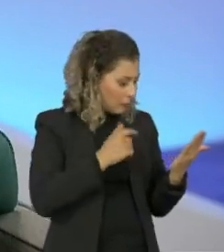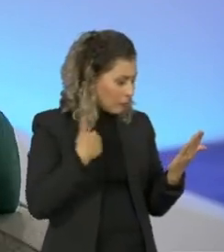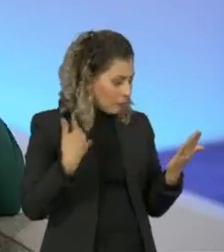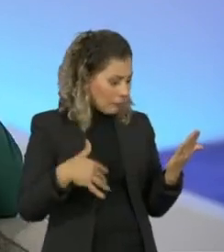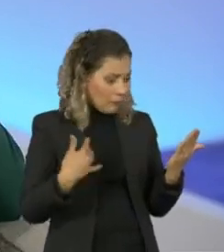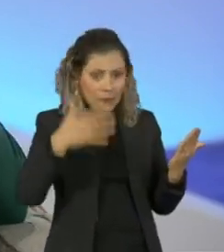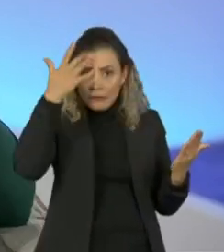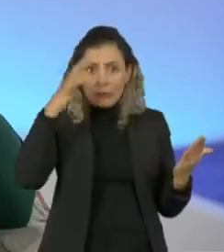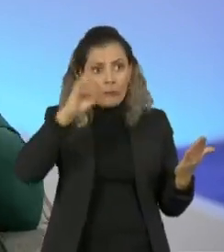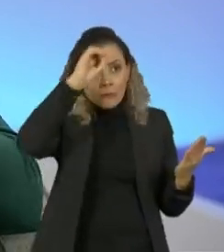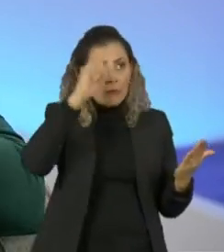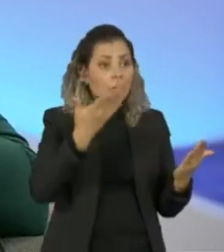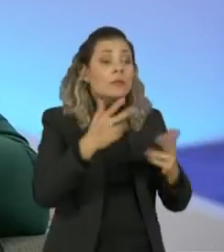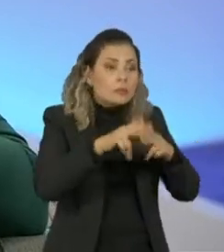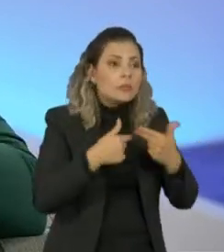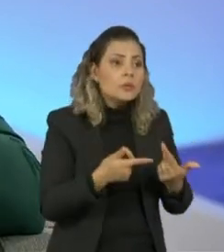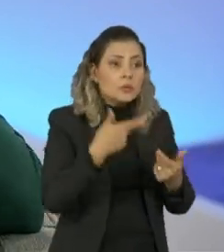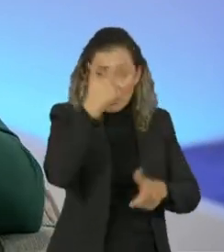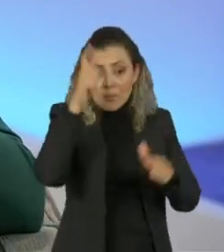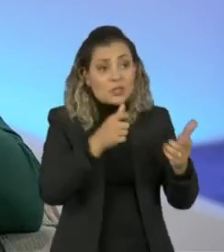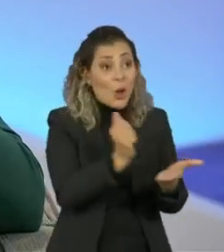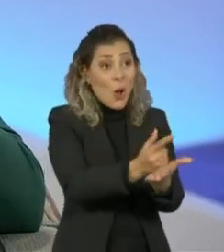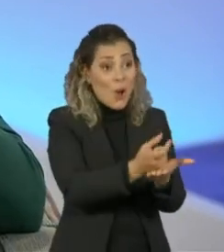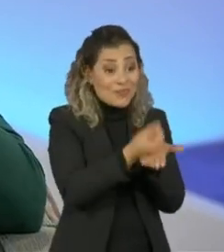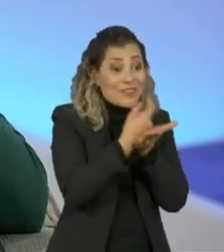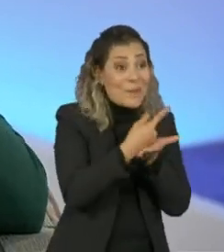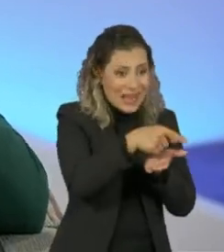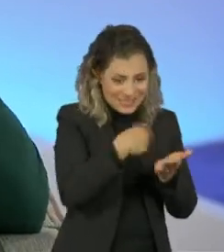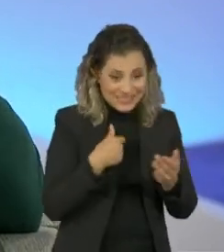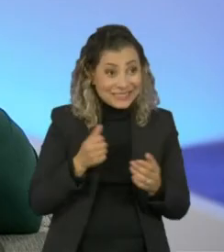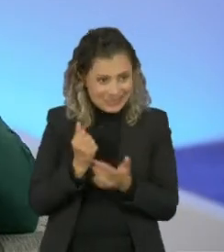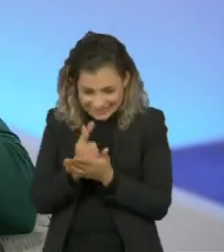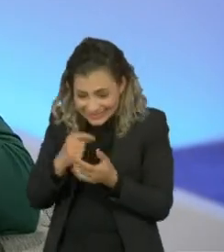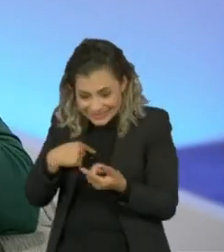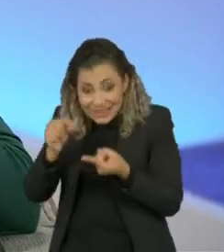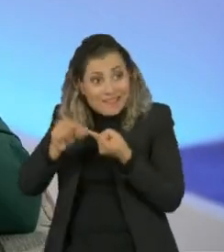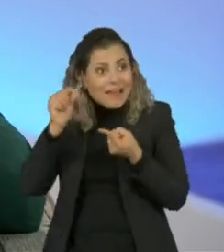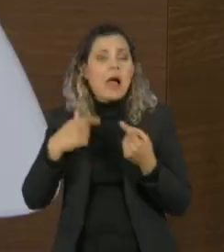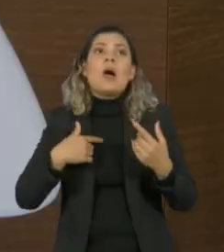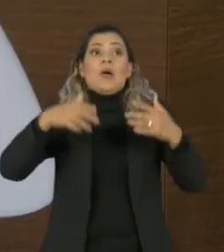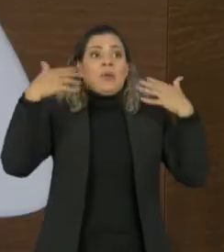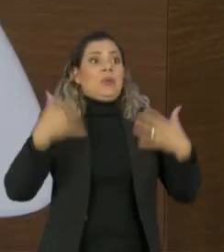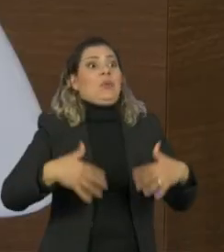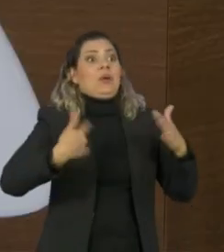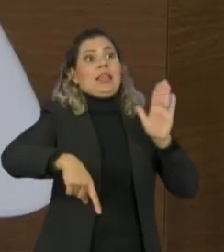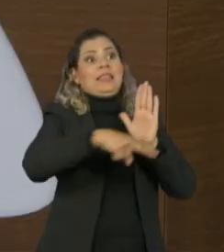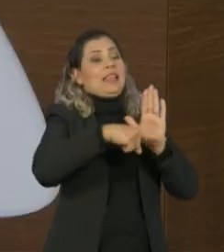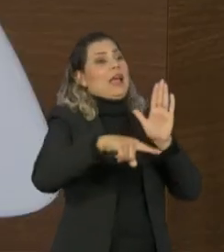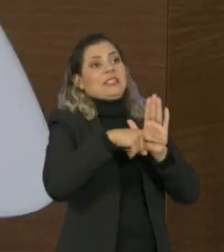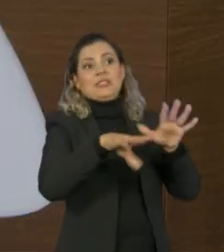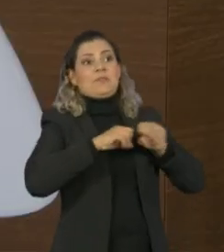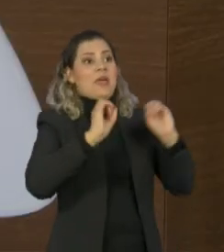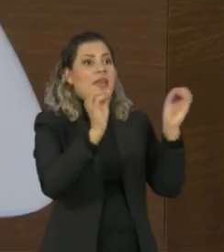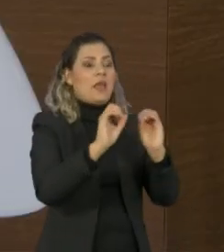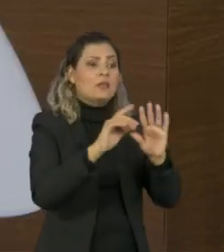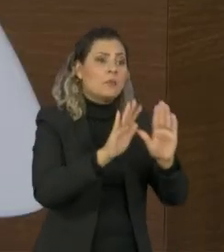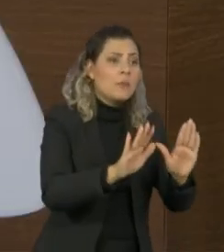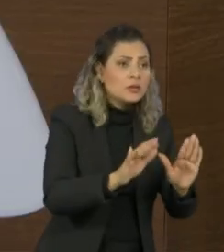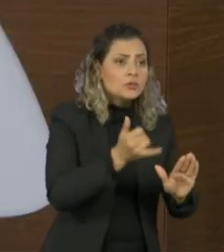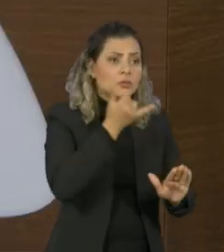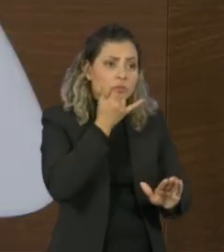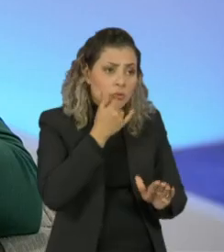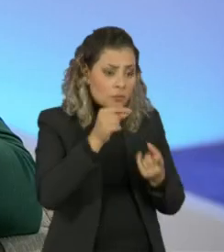visto não só pessoas que compram na farmácia e fazem depois comemorando porque deu negativo, quando na verdade o